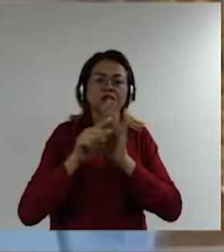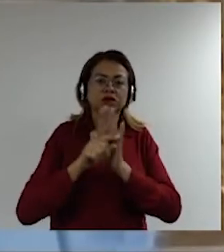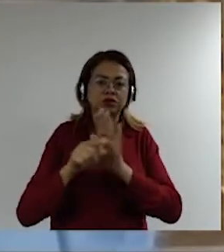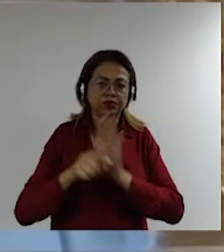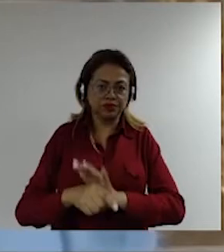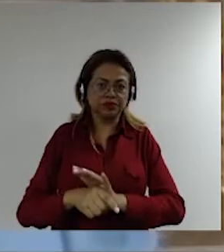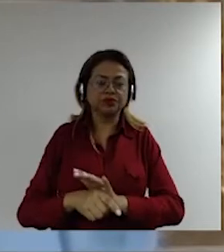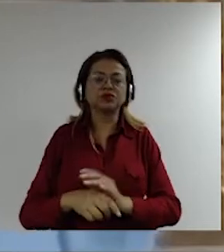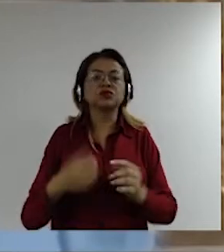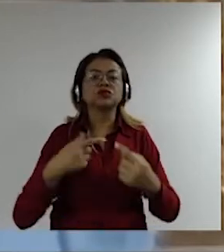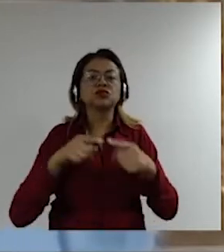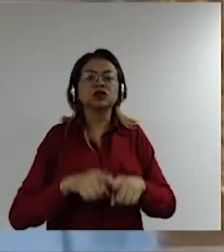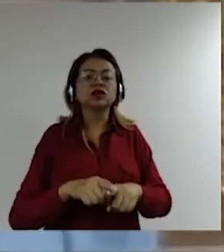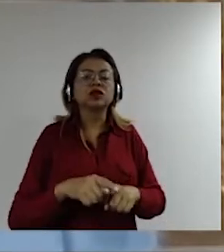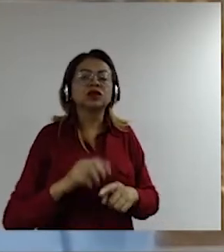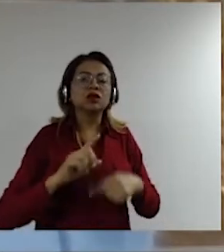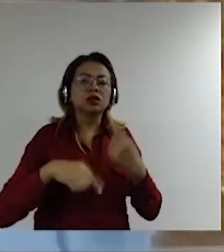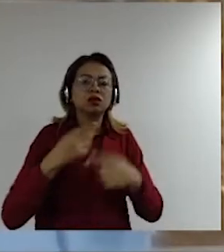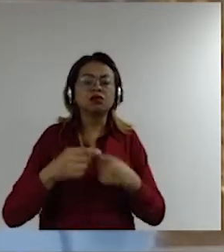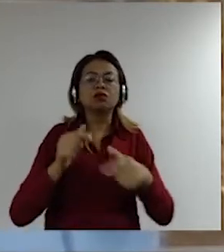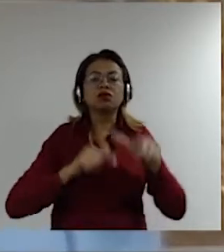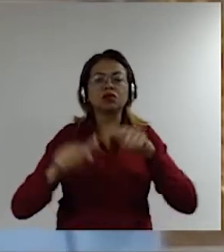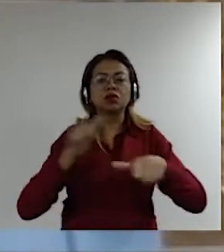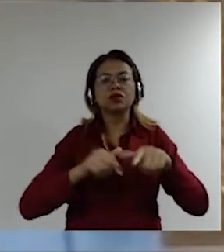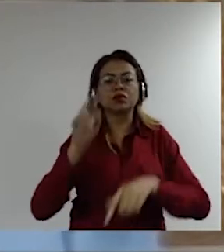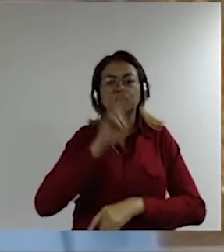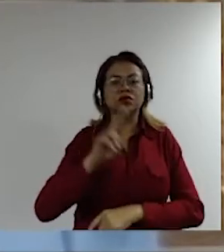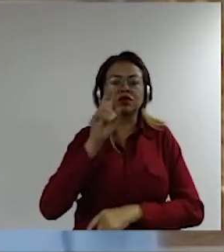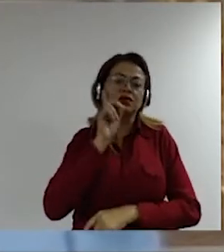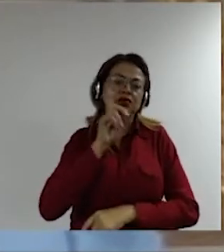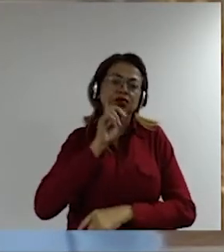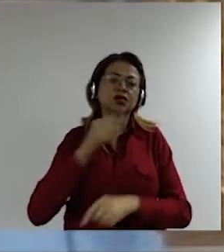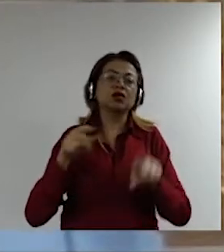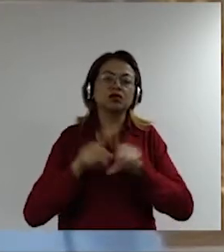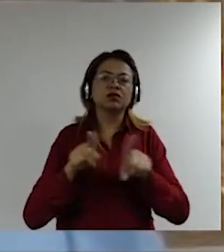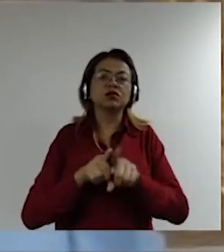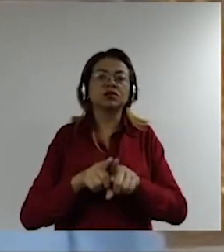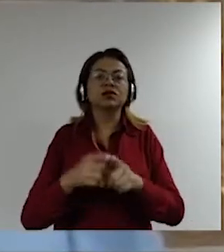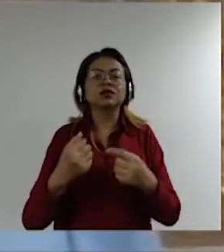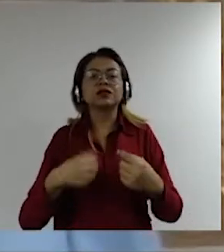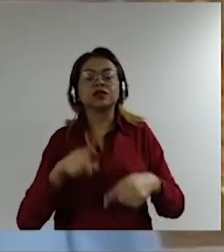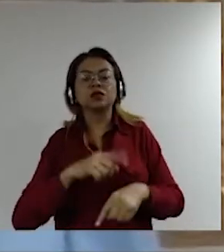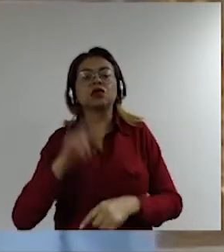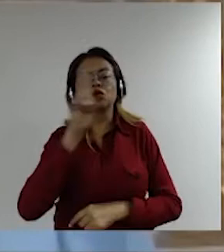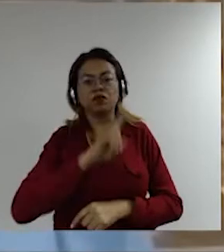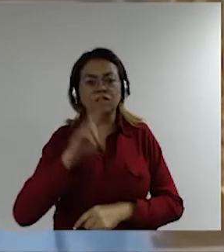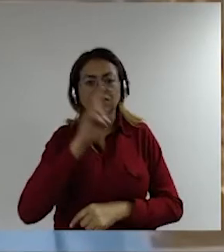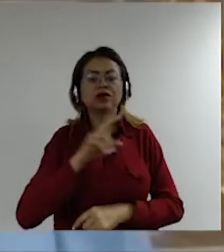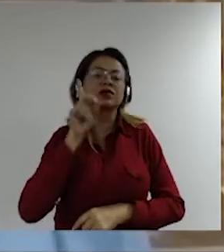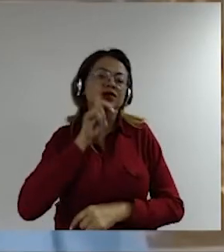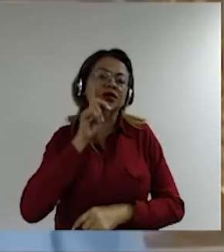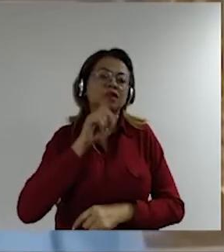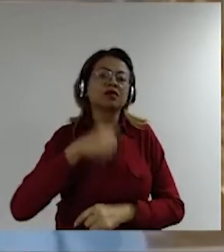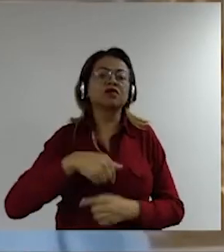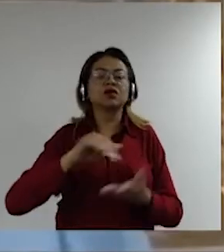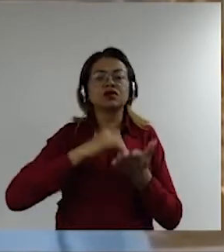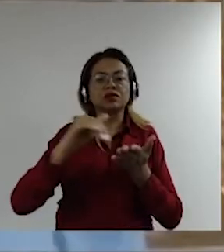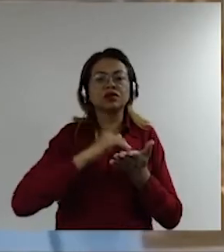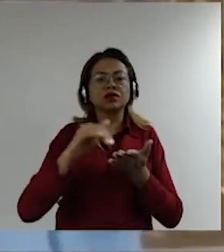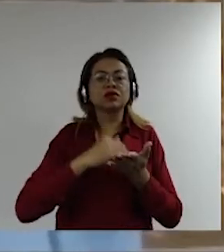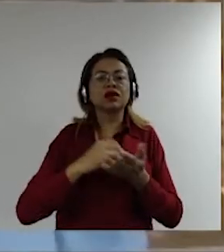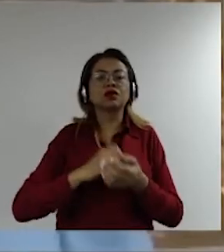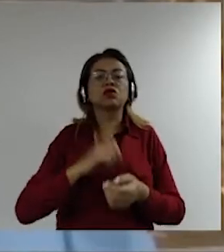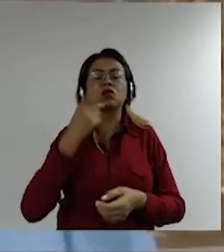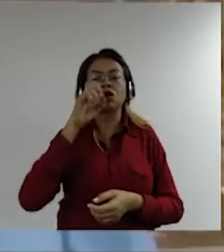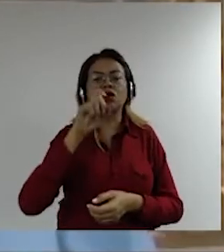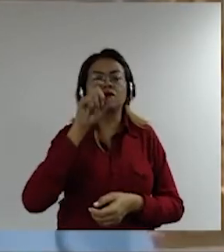pela Florida State University dos Estados Unidos, membro em psicologia pela Tulane University, também dos Estados Unidos, e foi secretário executivo